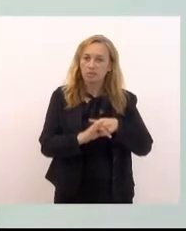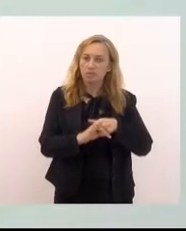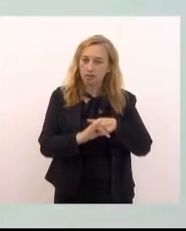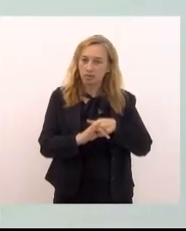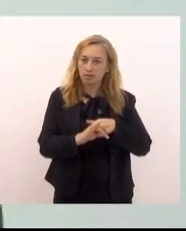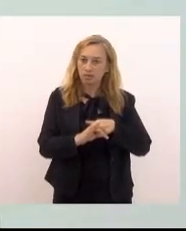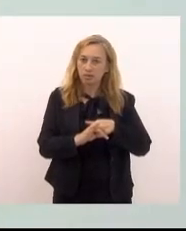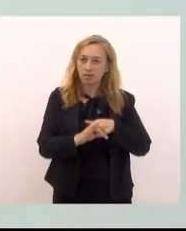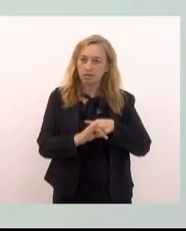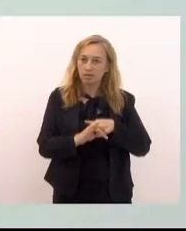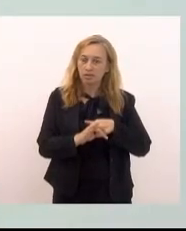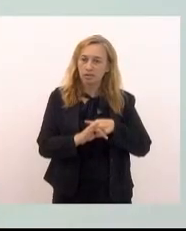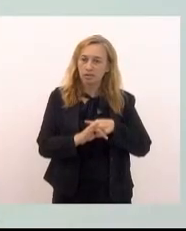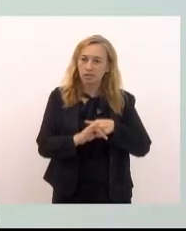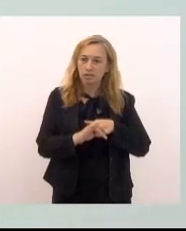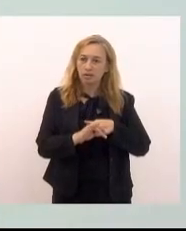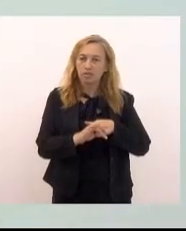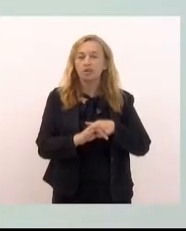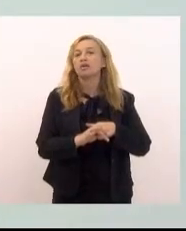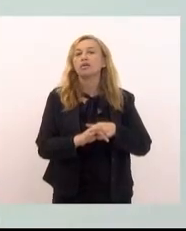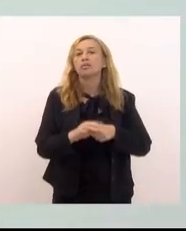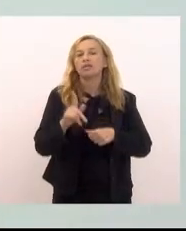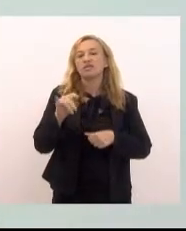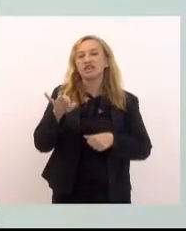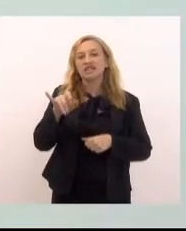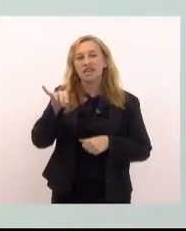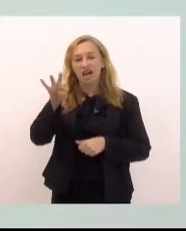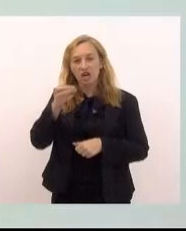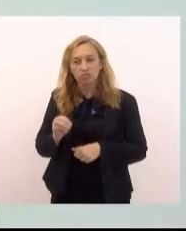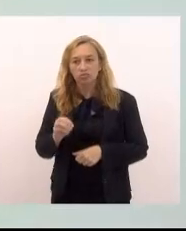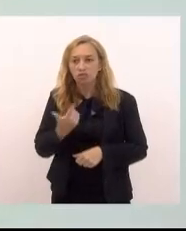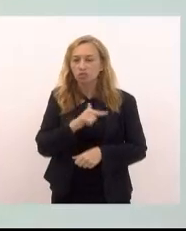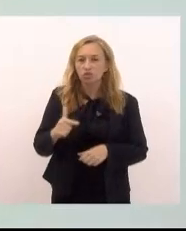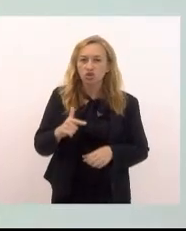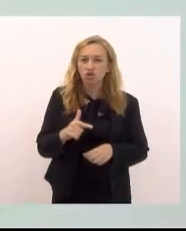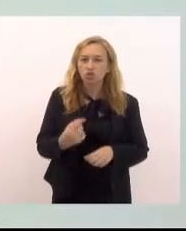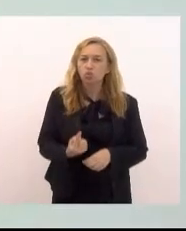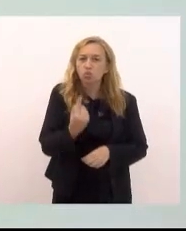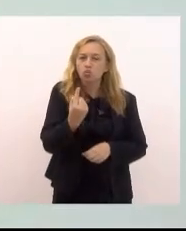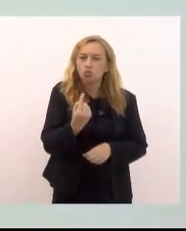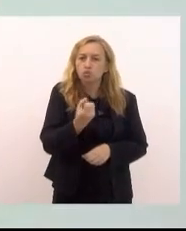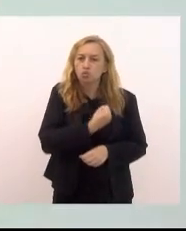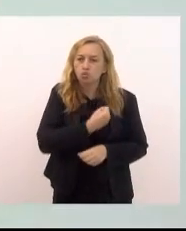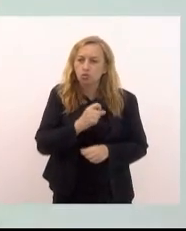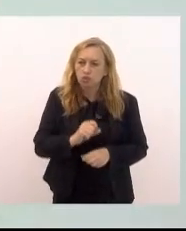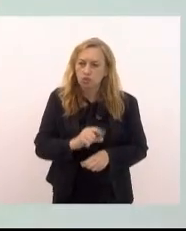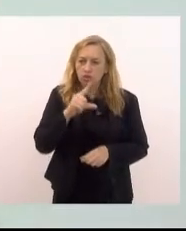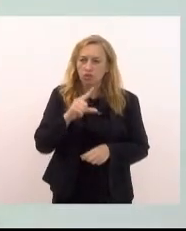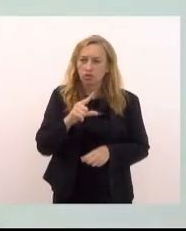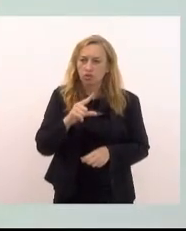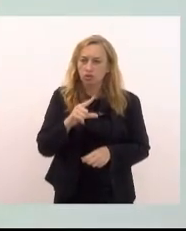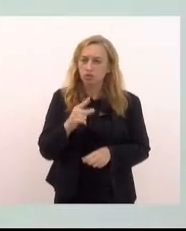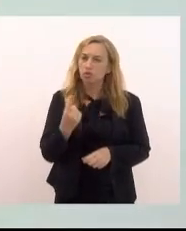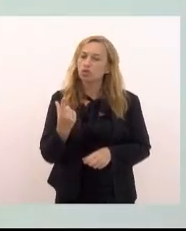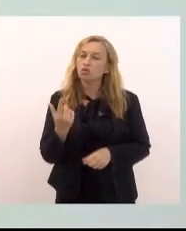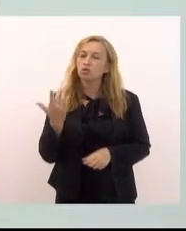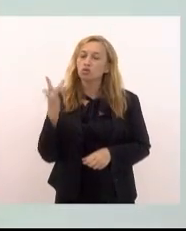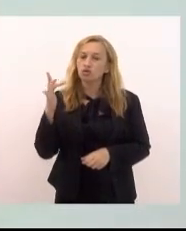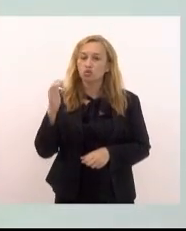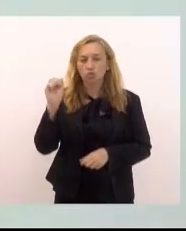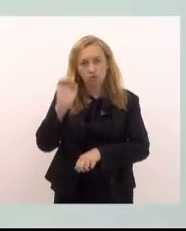Sendo que aí é ainda mais grave, porque não havia um aumento de despesa do Tesouro do